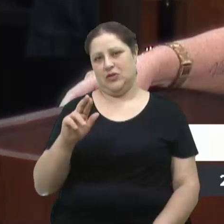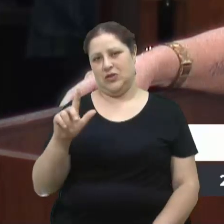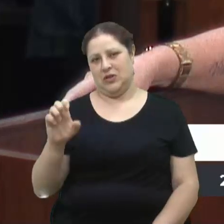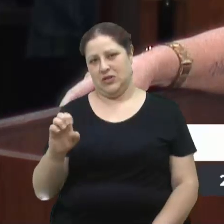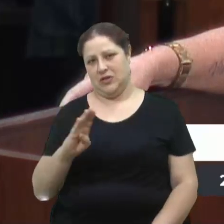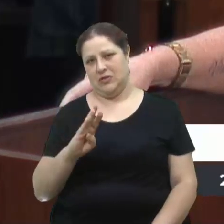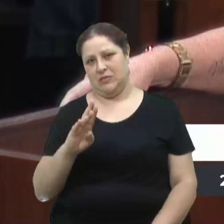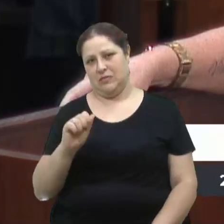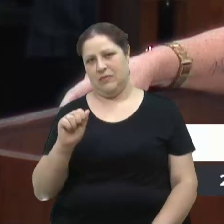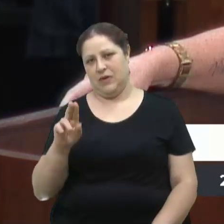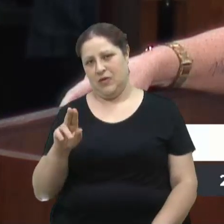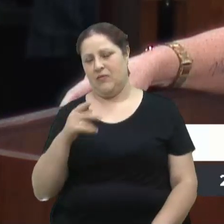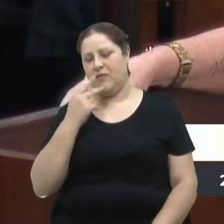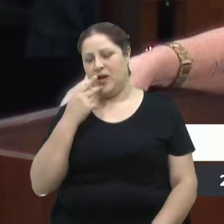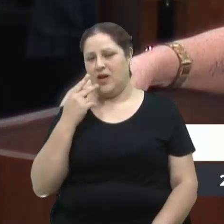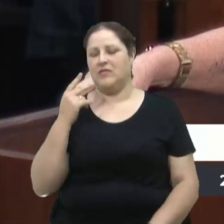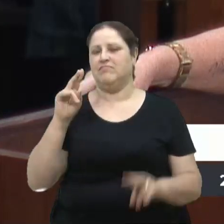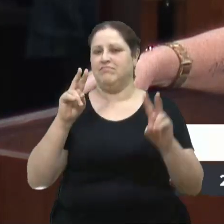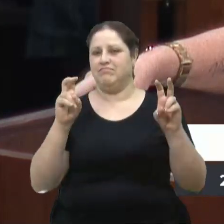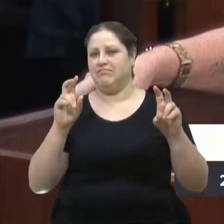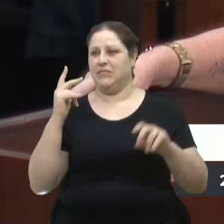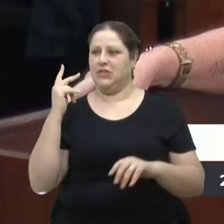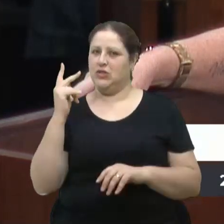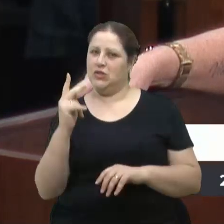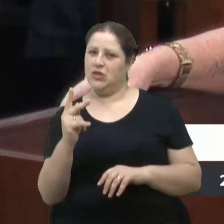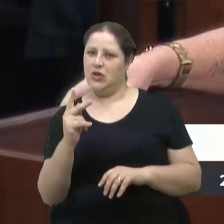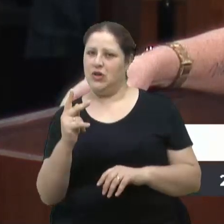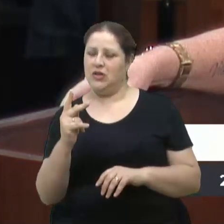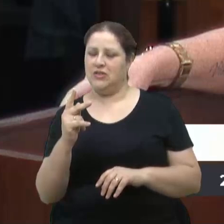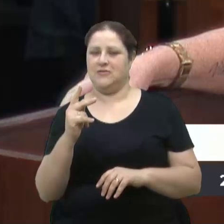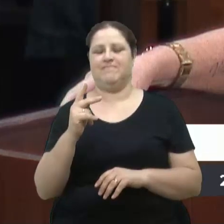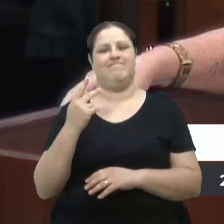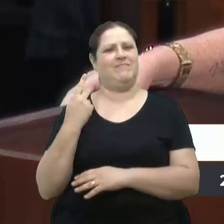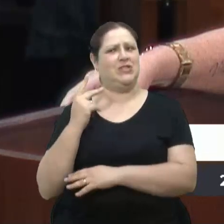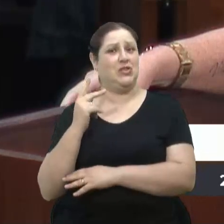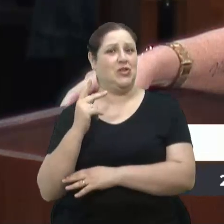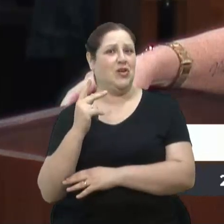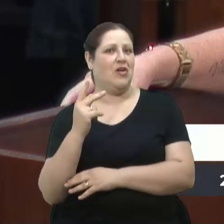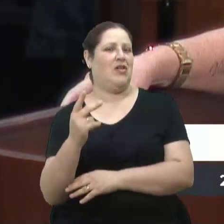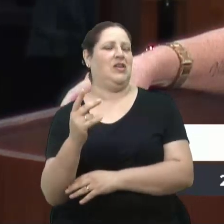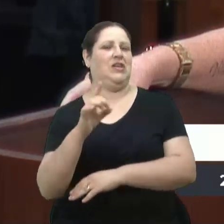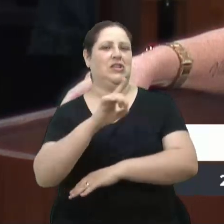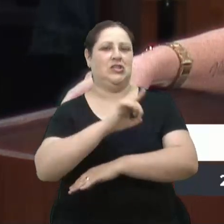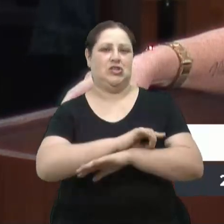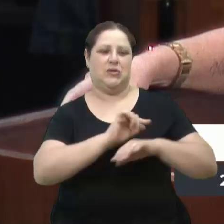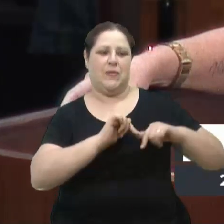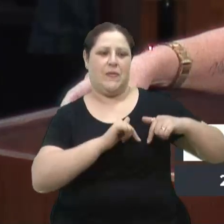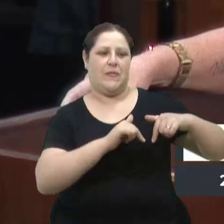lutas, dias de glória. Eu vou me permitir não falar